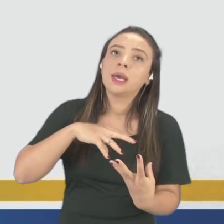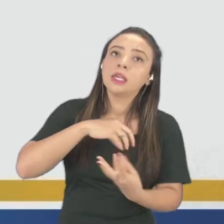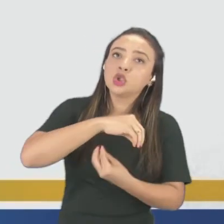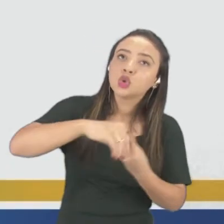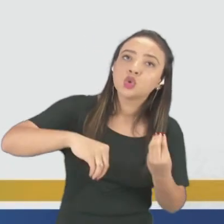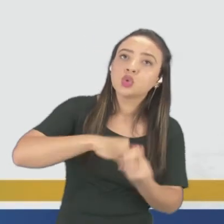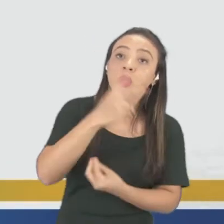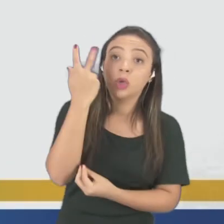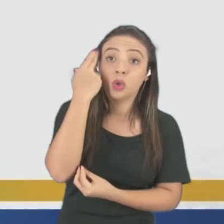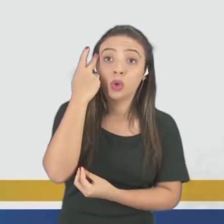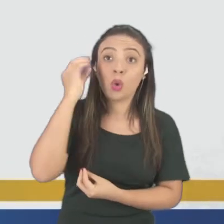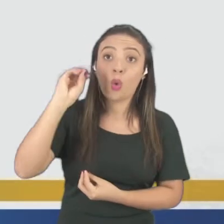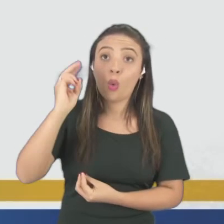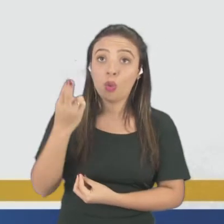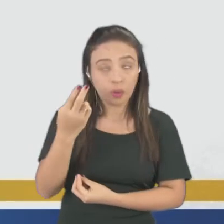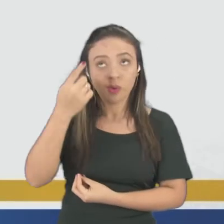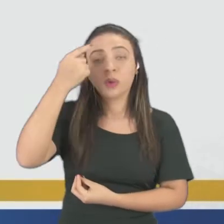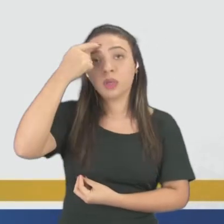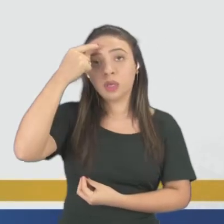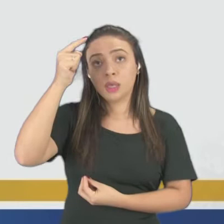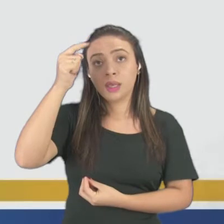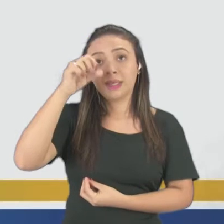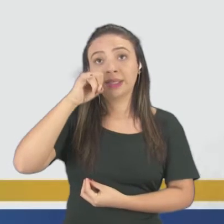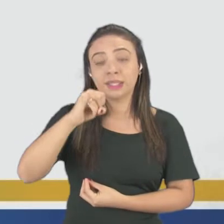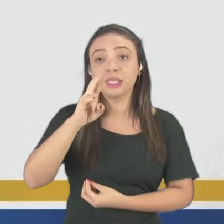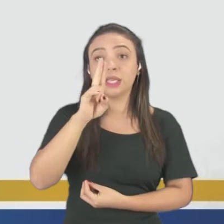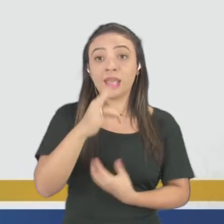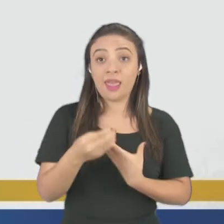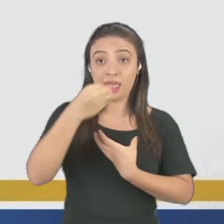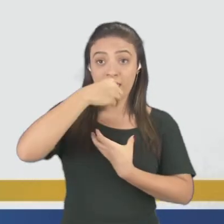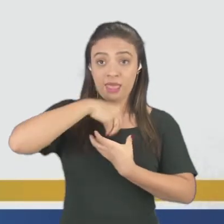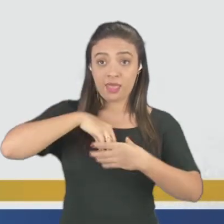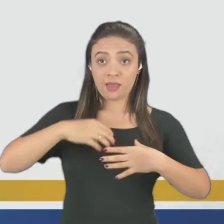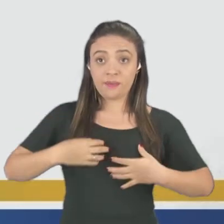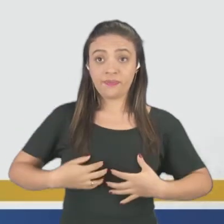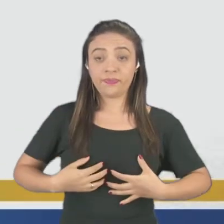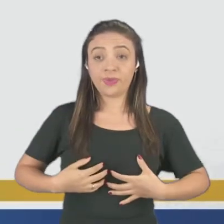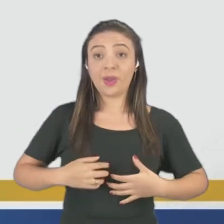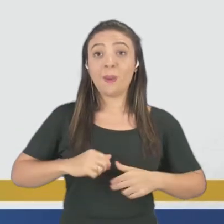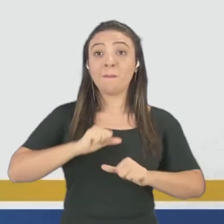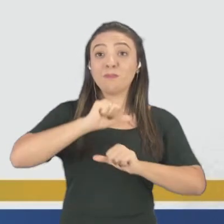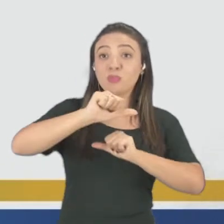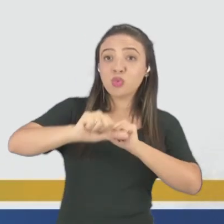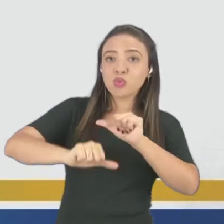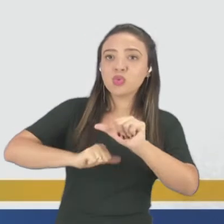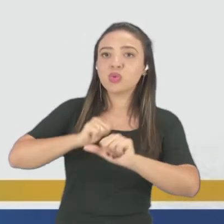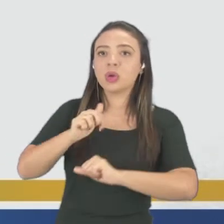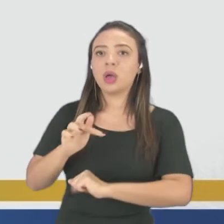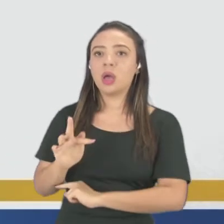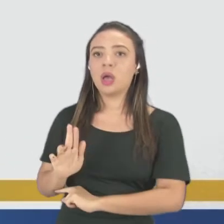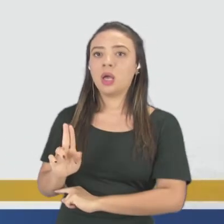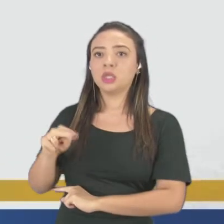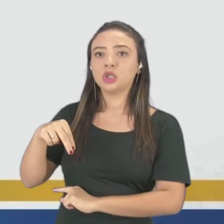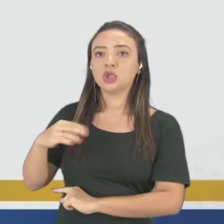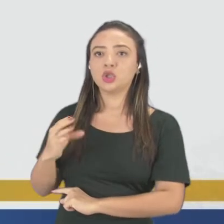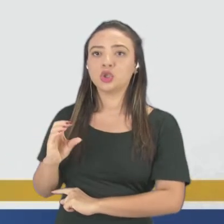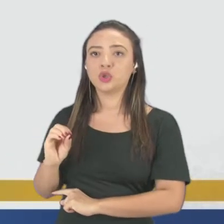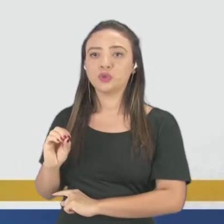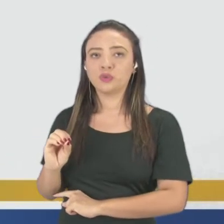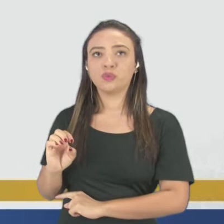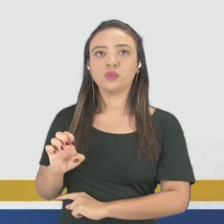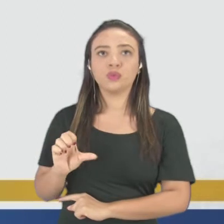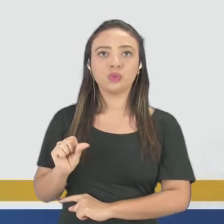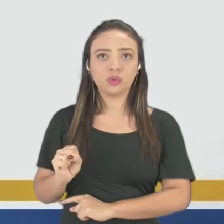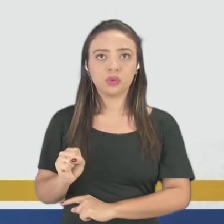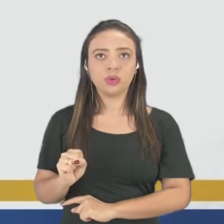natural ou sintética que uma vez introduzida no organismo modifica as funções orgânicas beleza as drogas